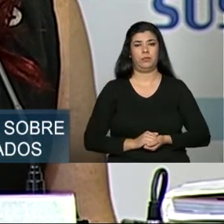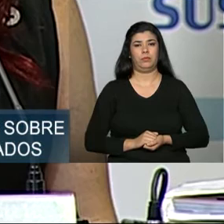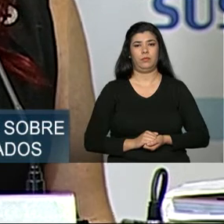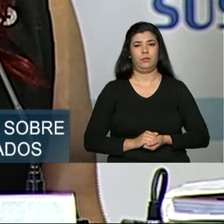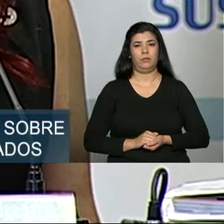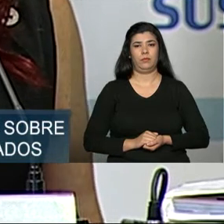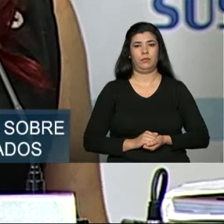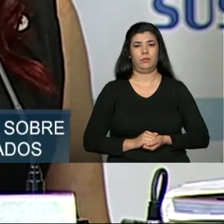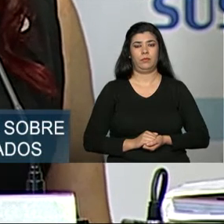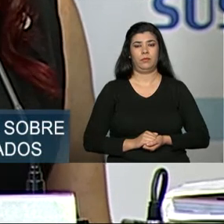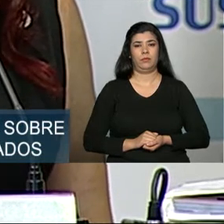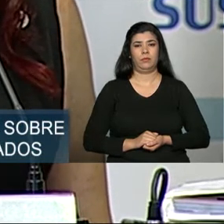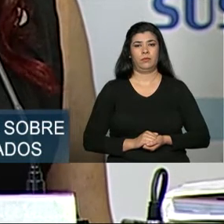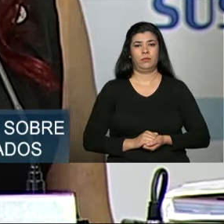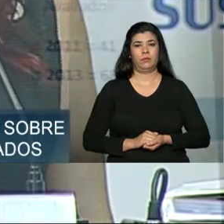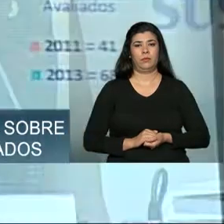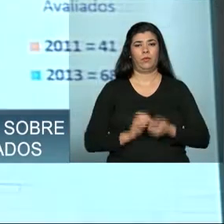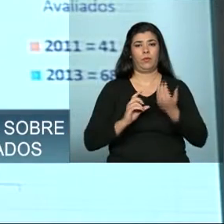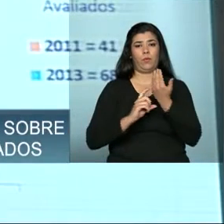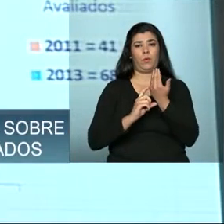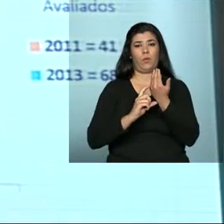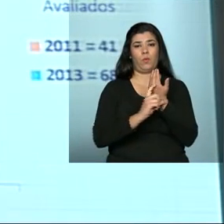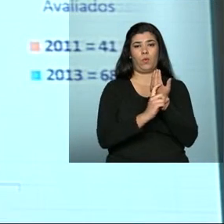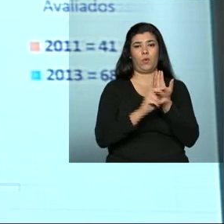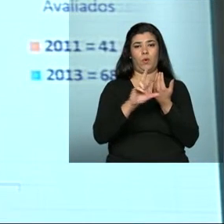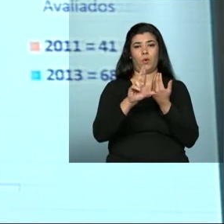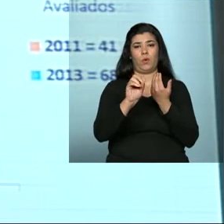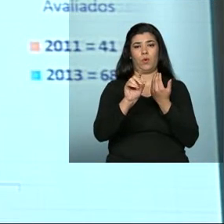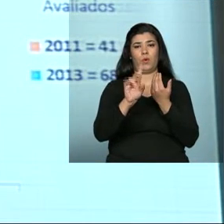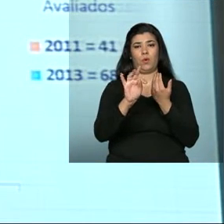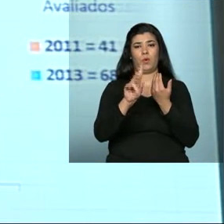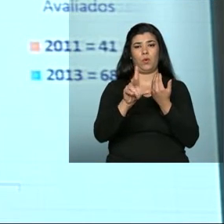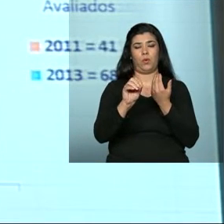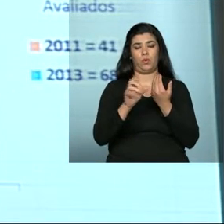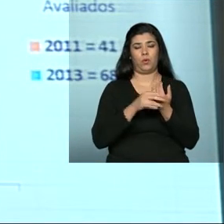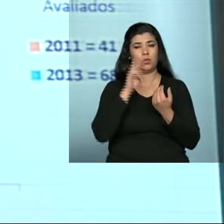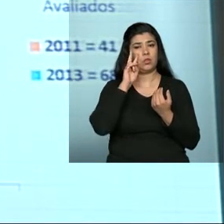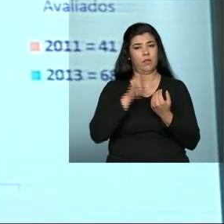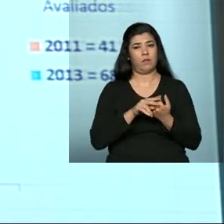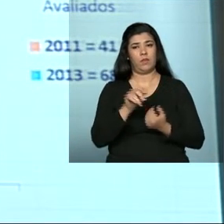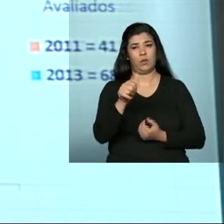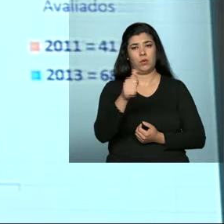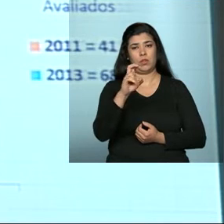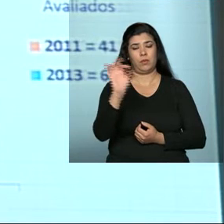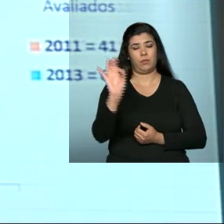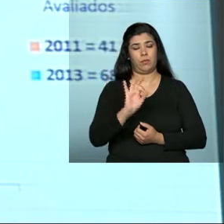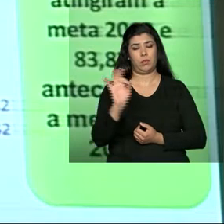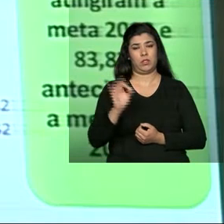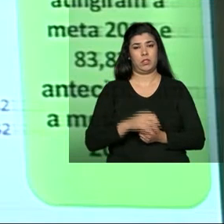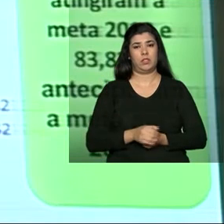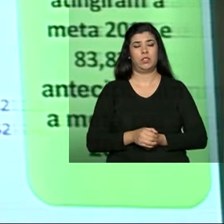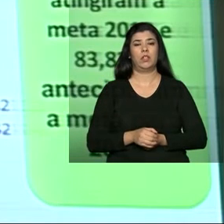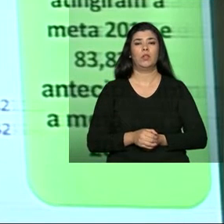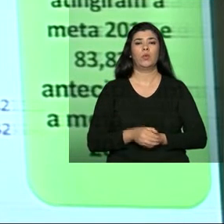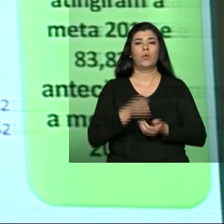Rotulagem nutricional dos bolos prontos com recheio. Então, houve uma redução de 15% nesses dois anos, pode